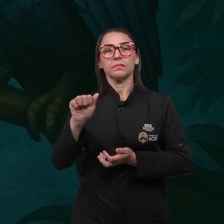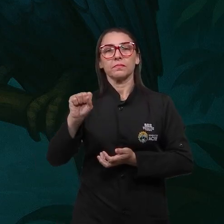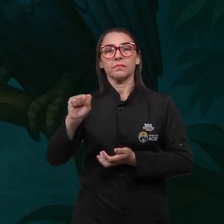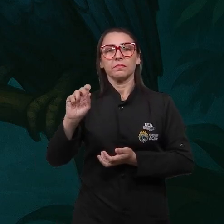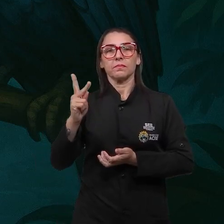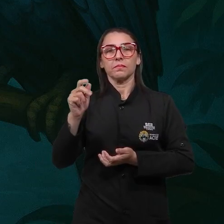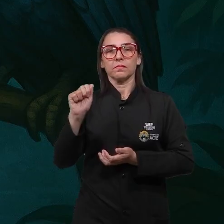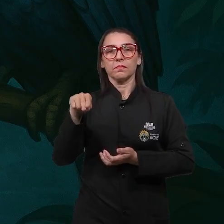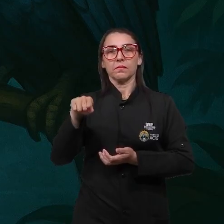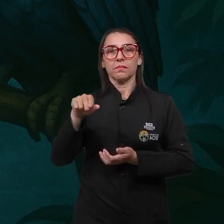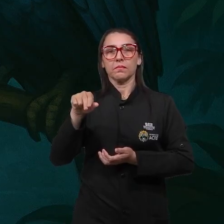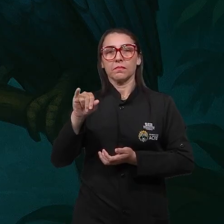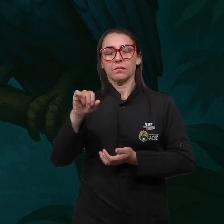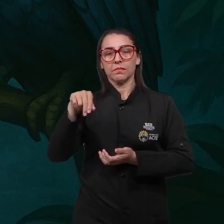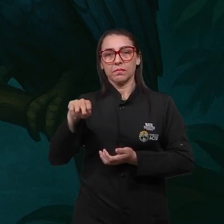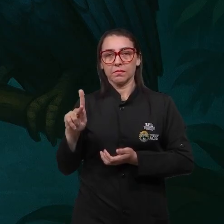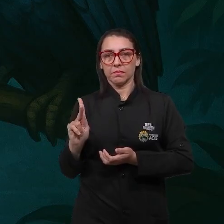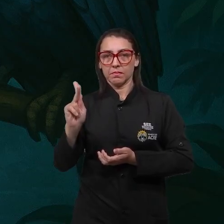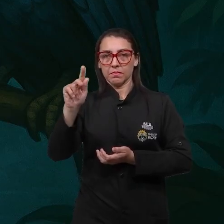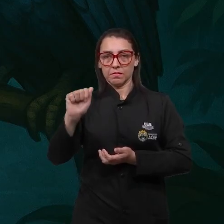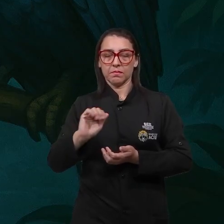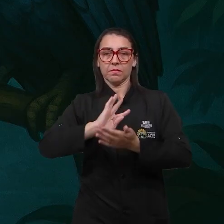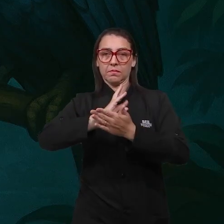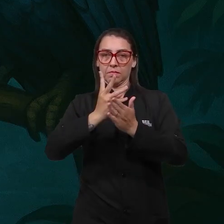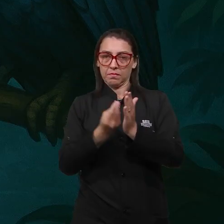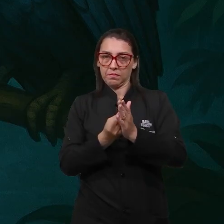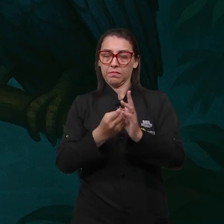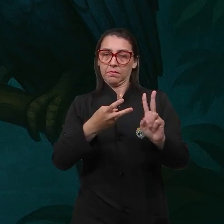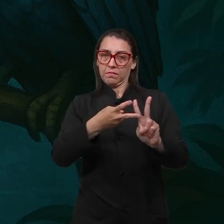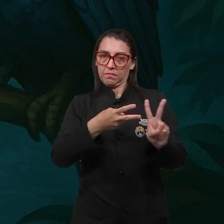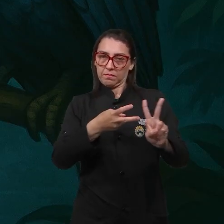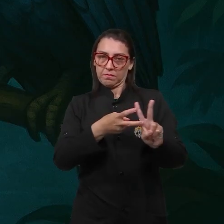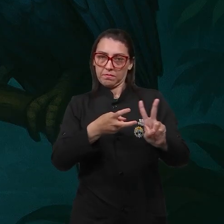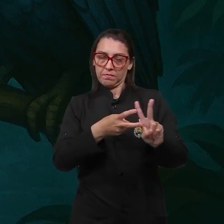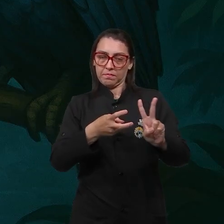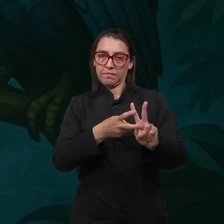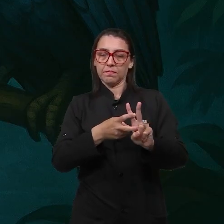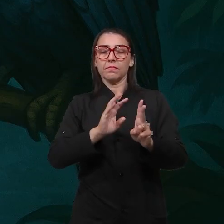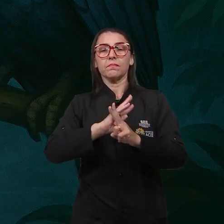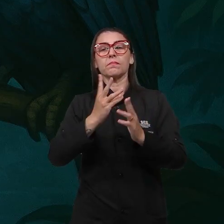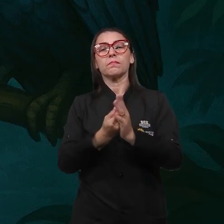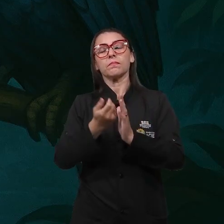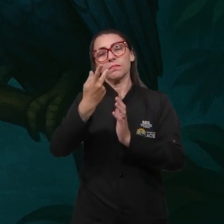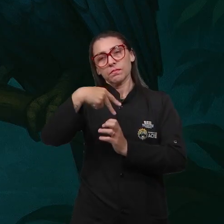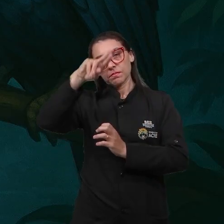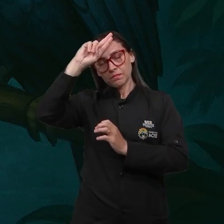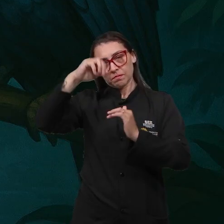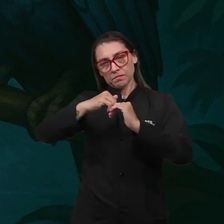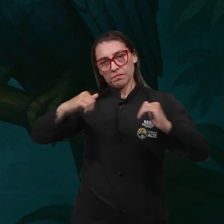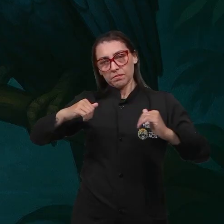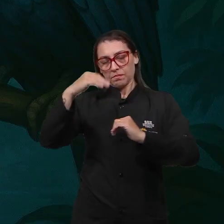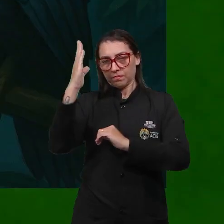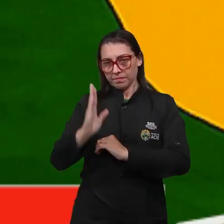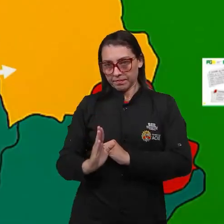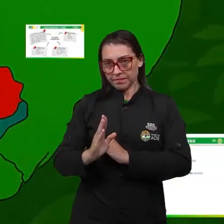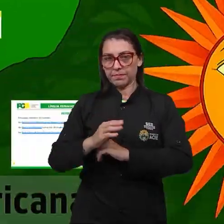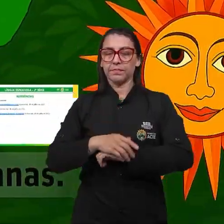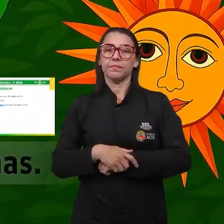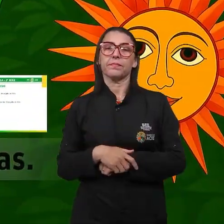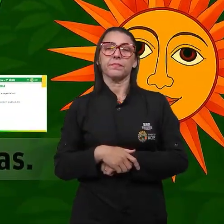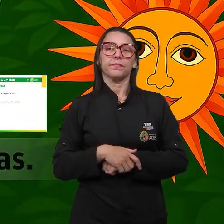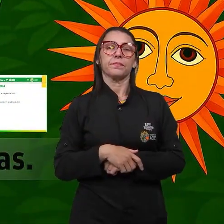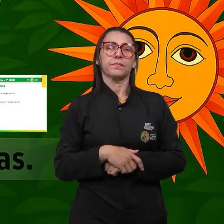Axaninca é povos indígenas, né, da Amazônia peruana, em divisão com o Brasil ali,